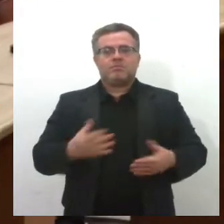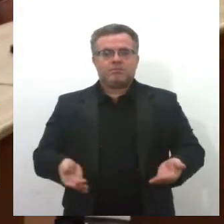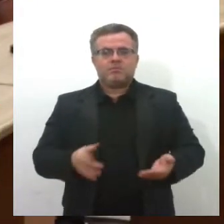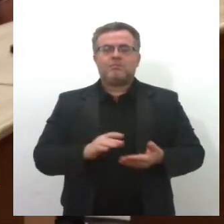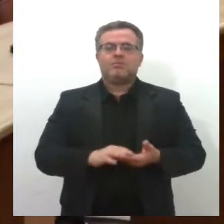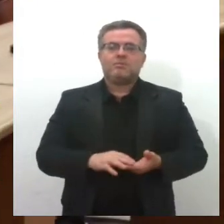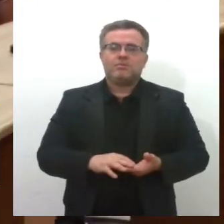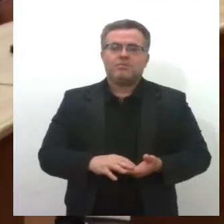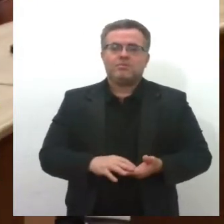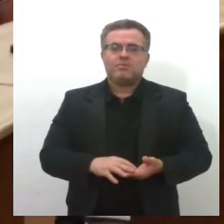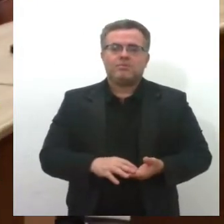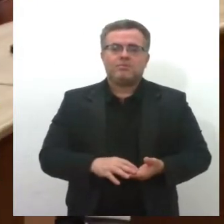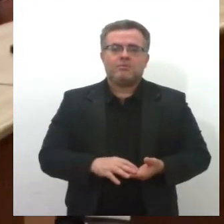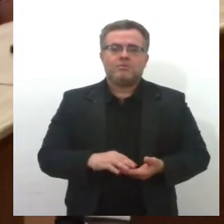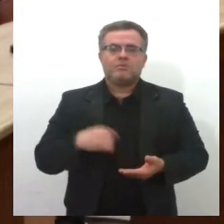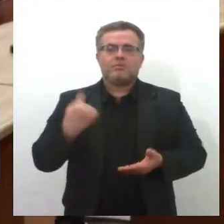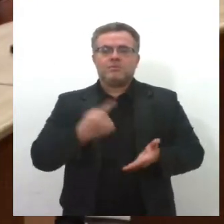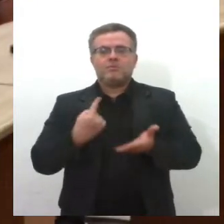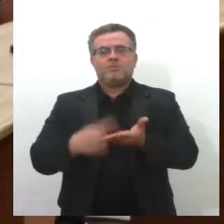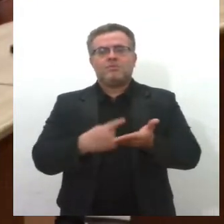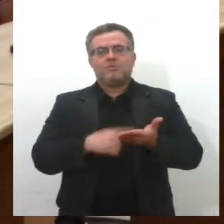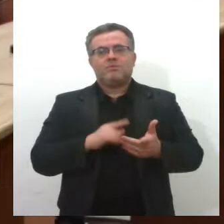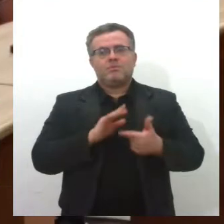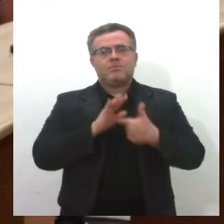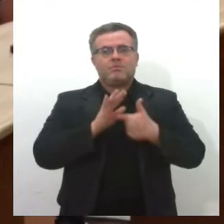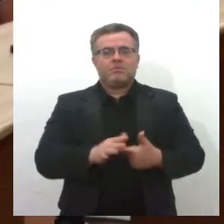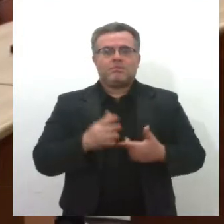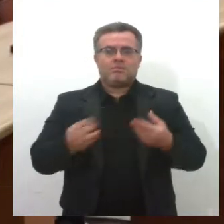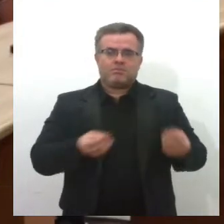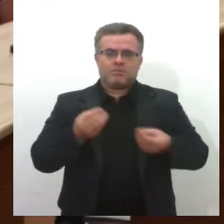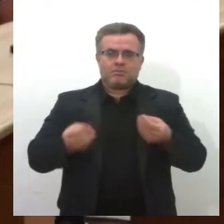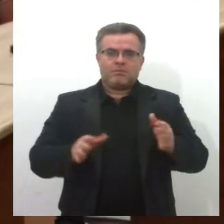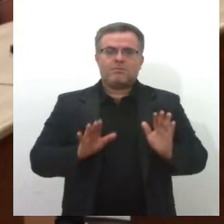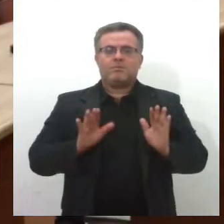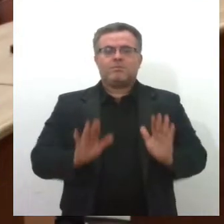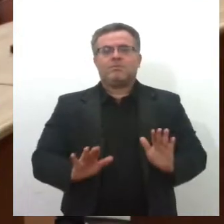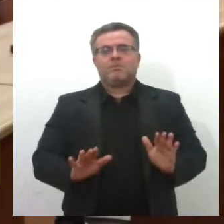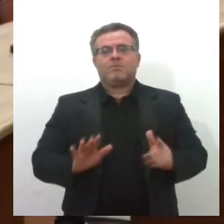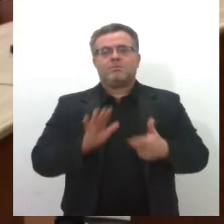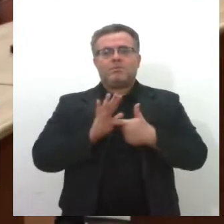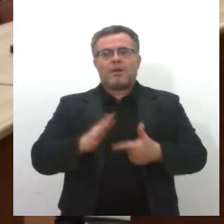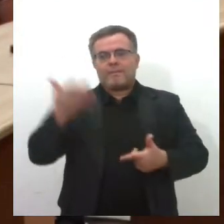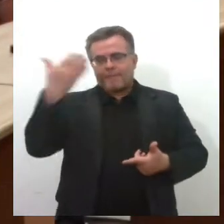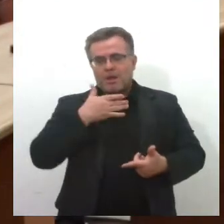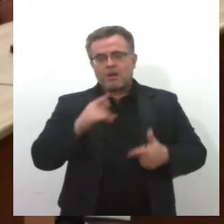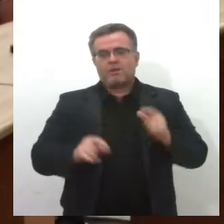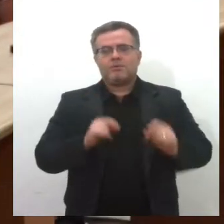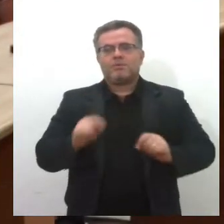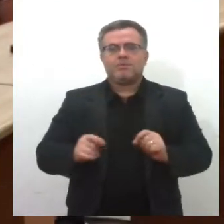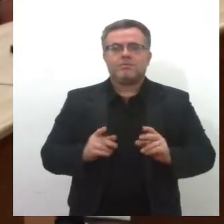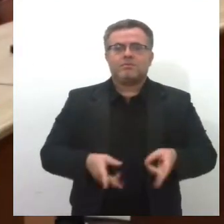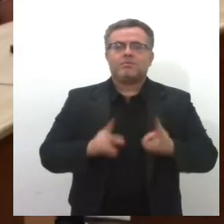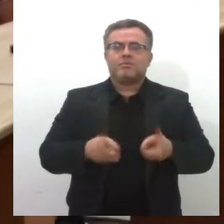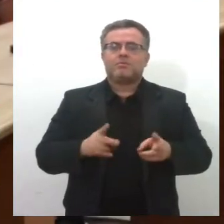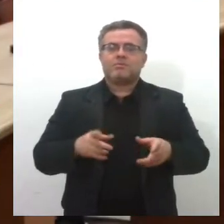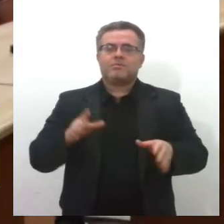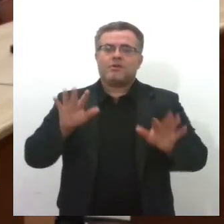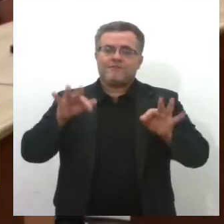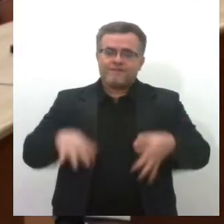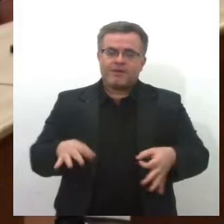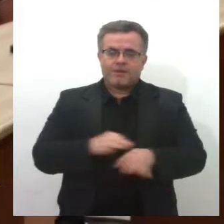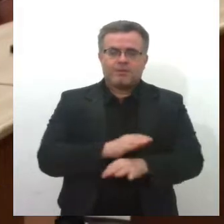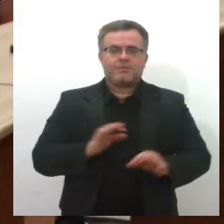laboratorial, nós apresentamos uma redução, mas isso não significa, a gente sempre vai dizer, a pandemia não acabou,